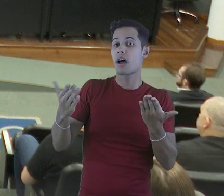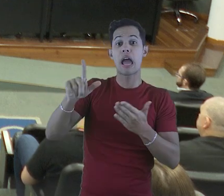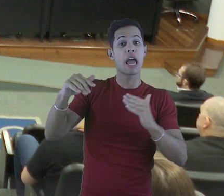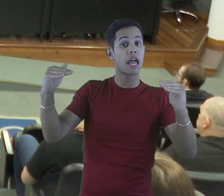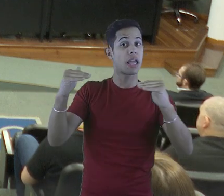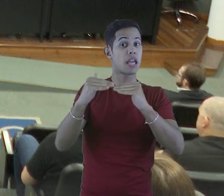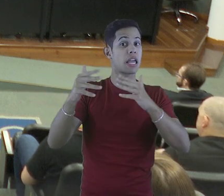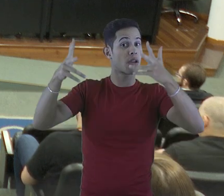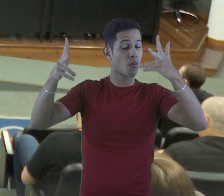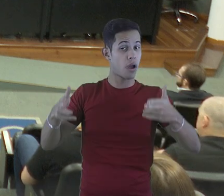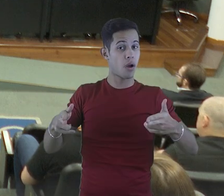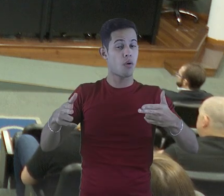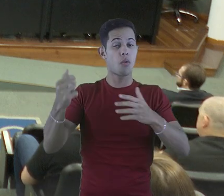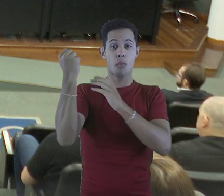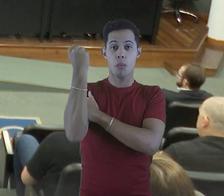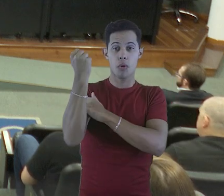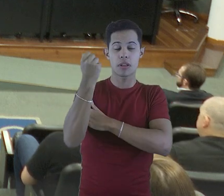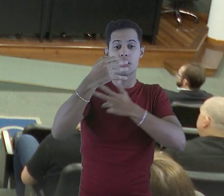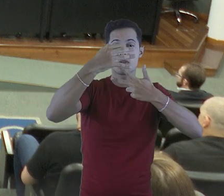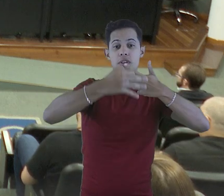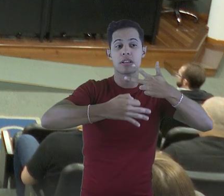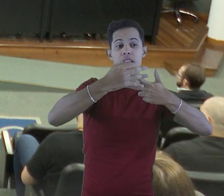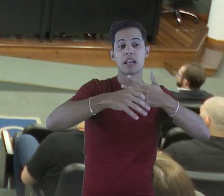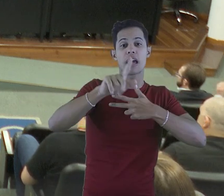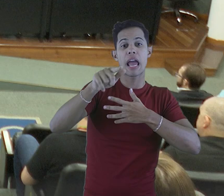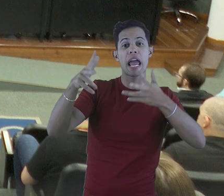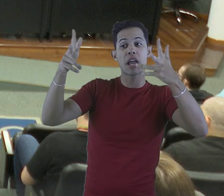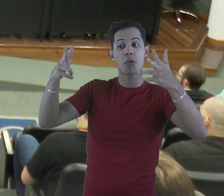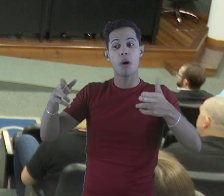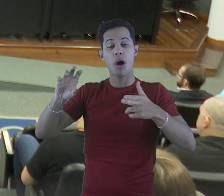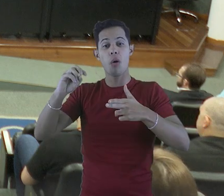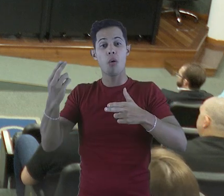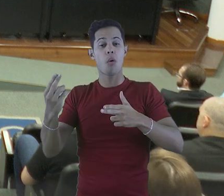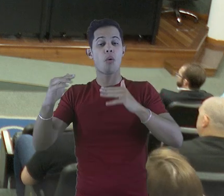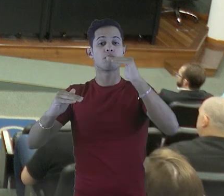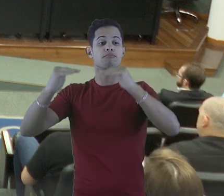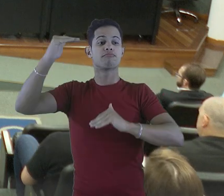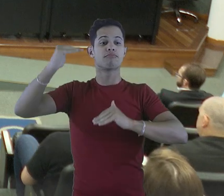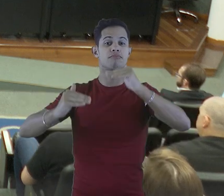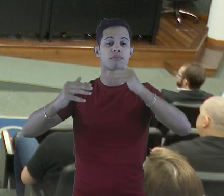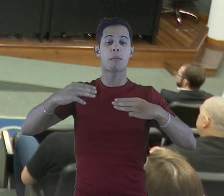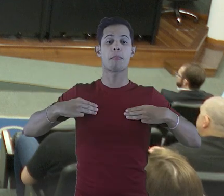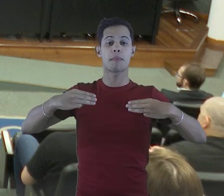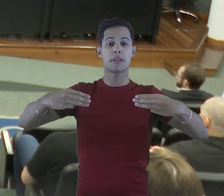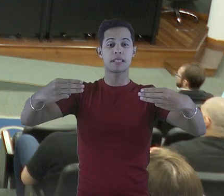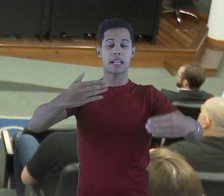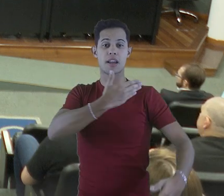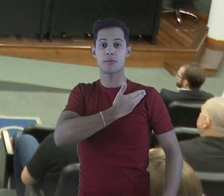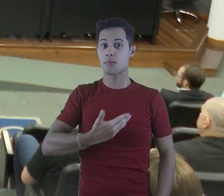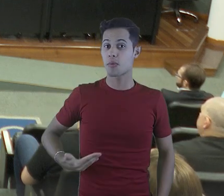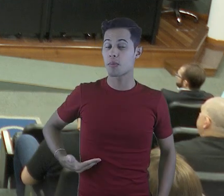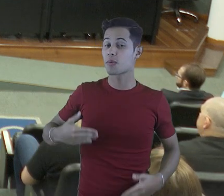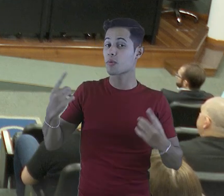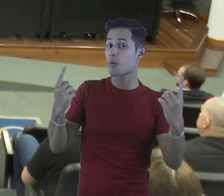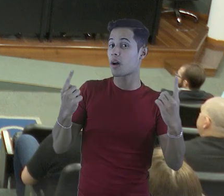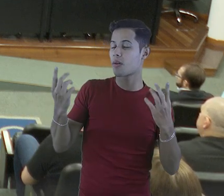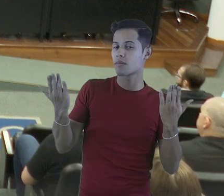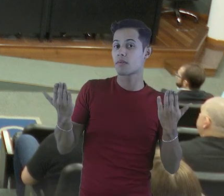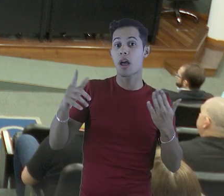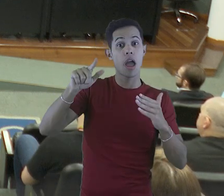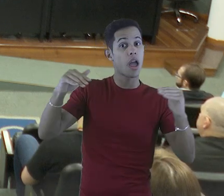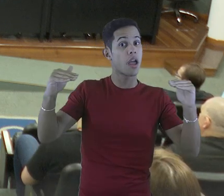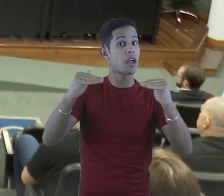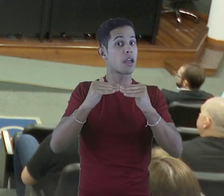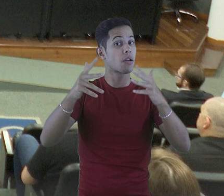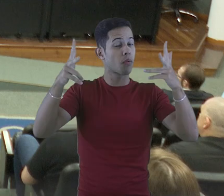é um poder instituído concordam o poder judiciário é maior ou menor do que o ministério público é